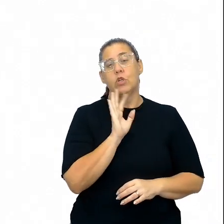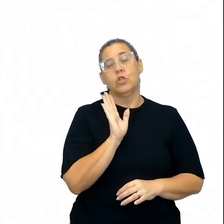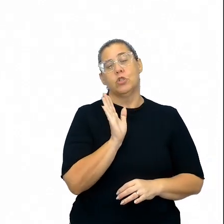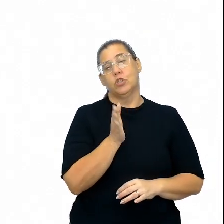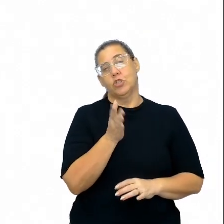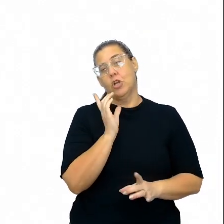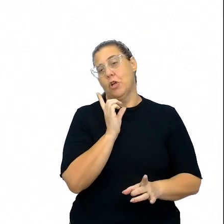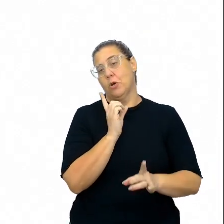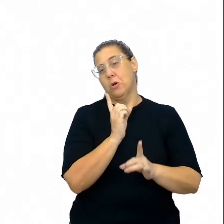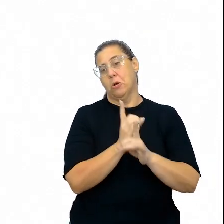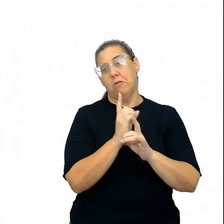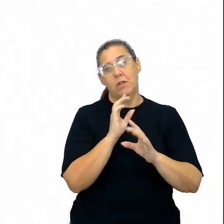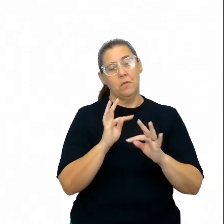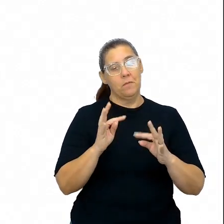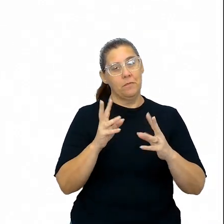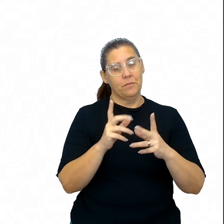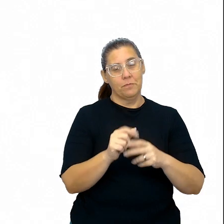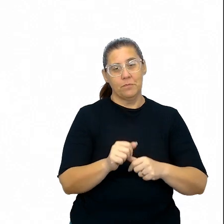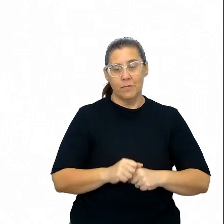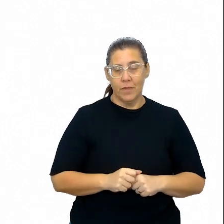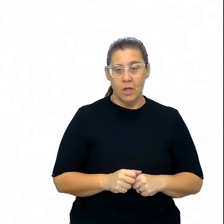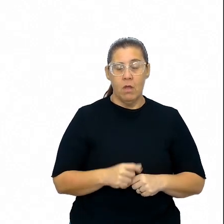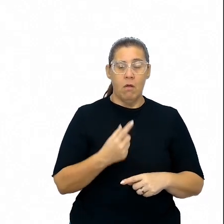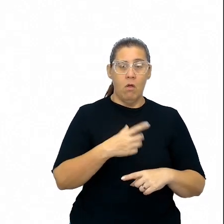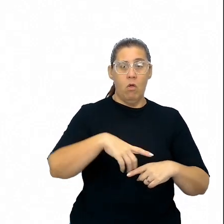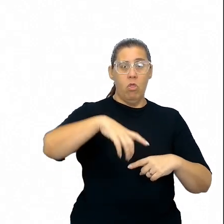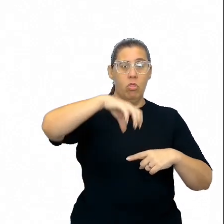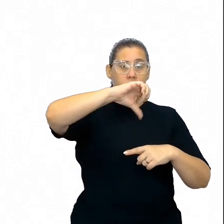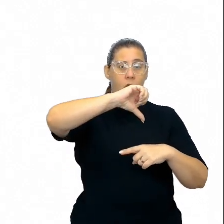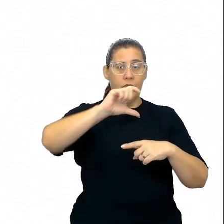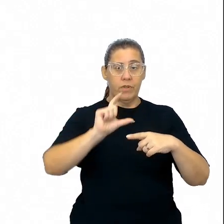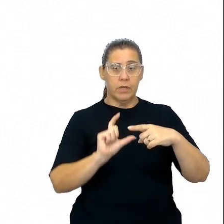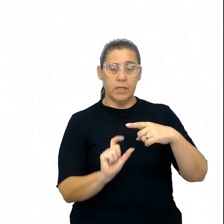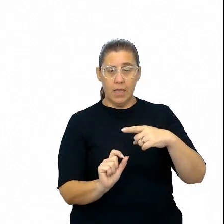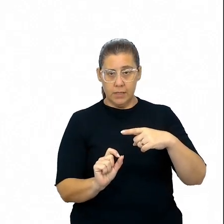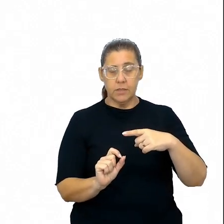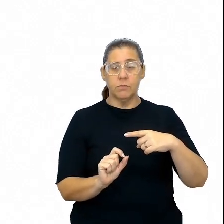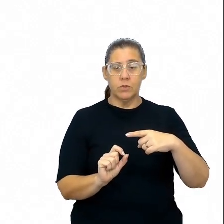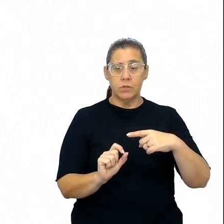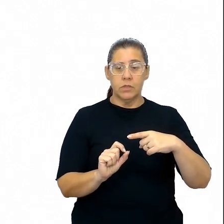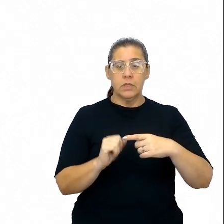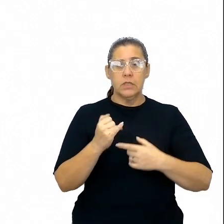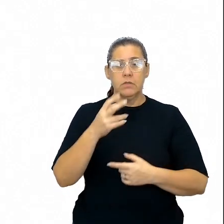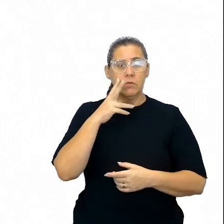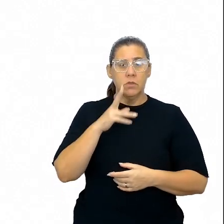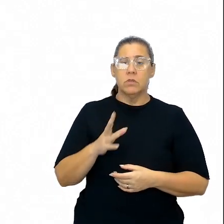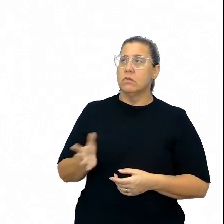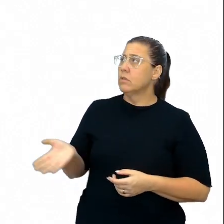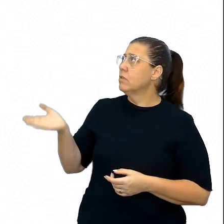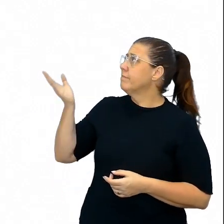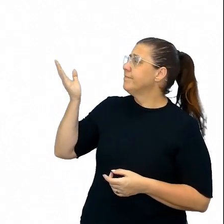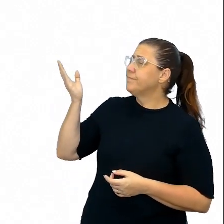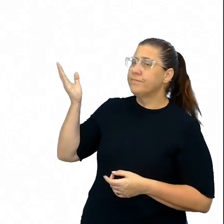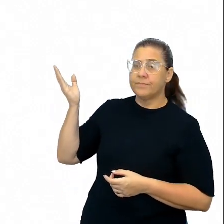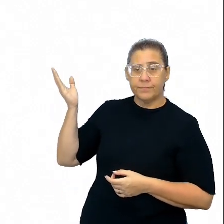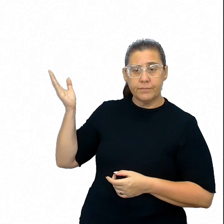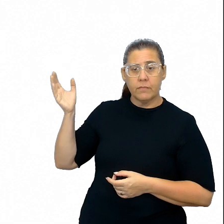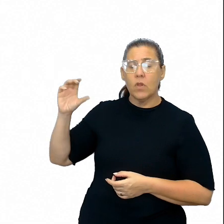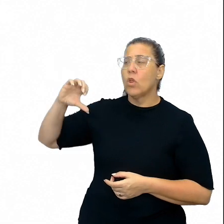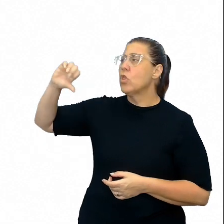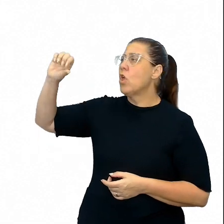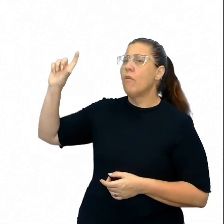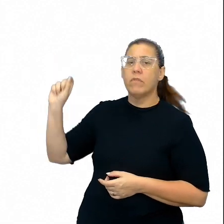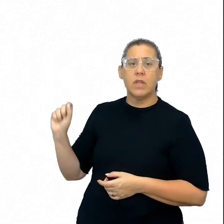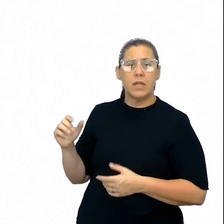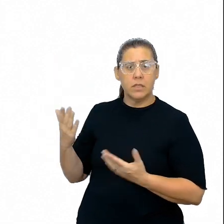acho metade do exercício está resolvido. Por quê? 9/10. Qual que é 9/10? Se eu olhar na de cima, onde está o